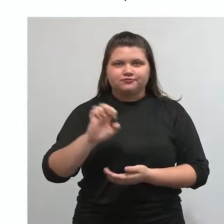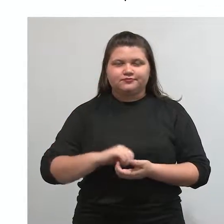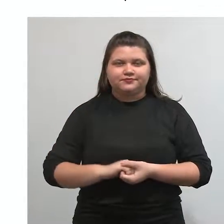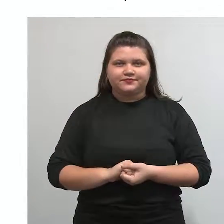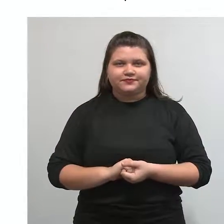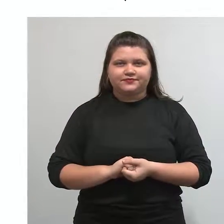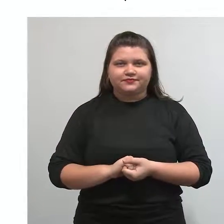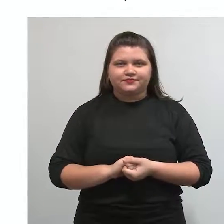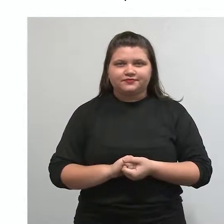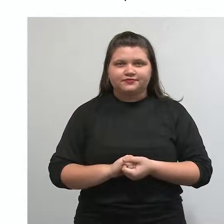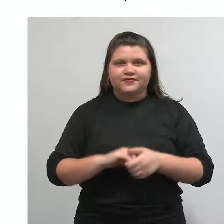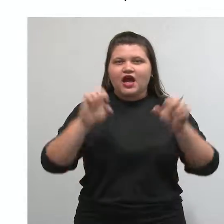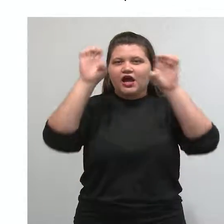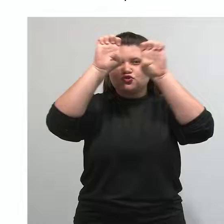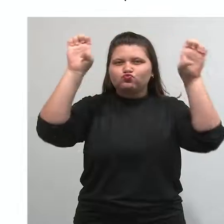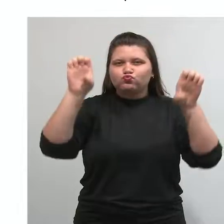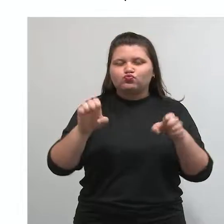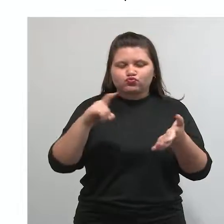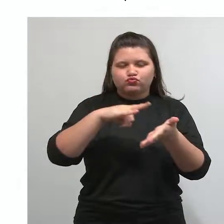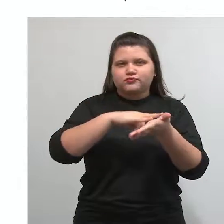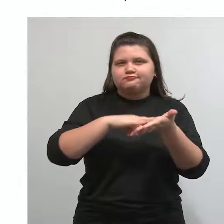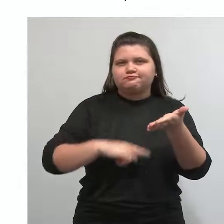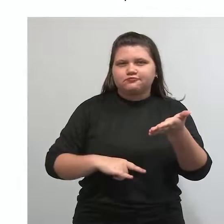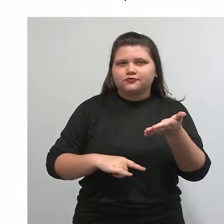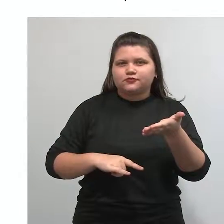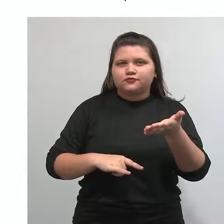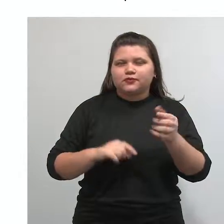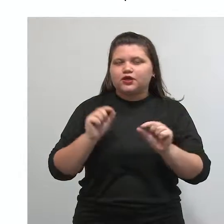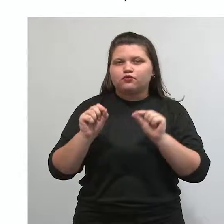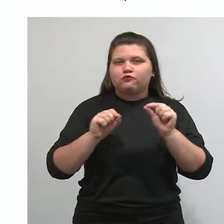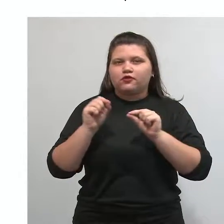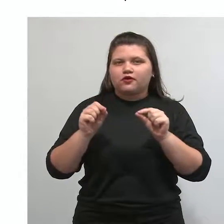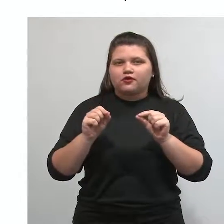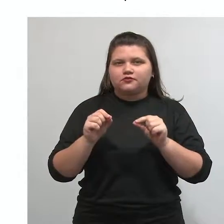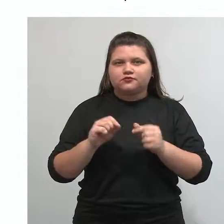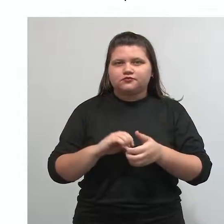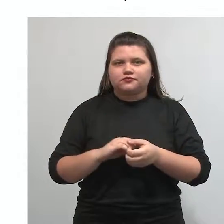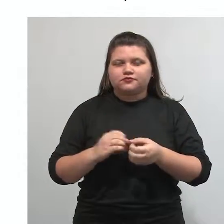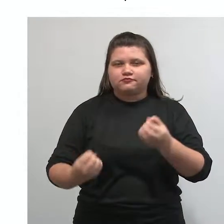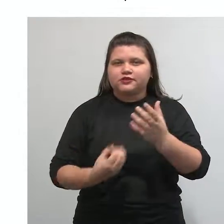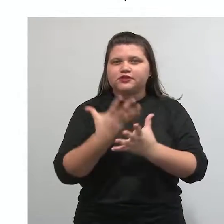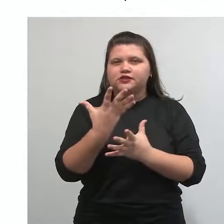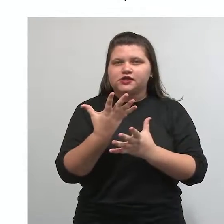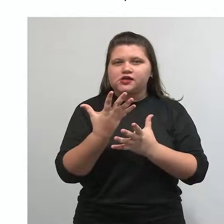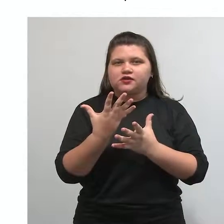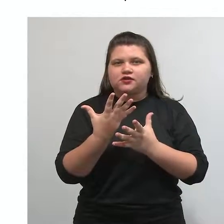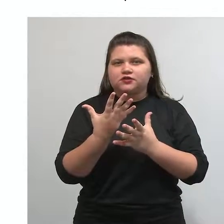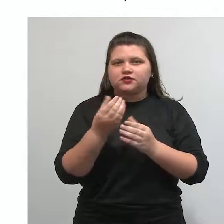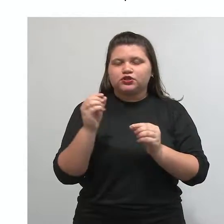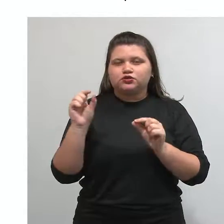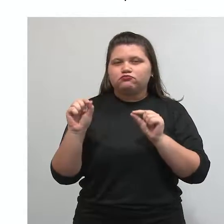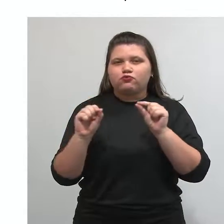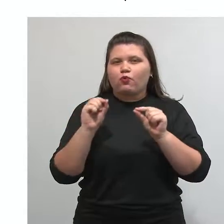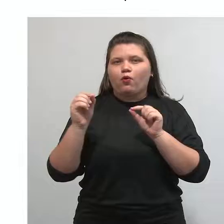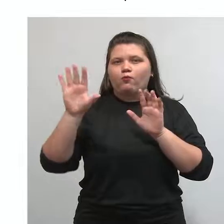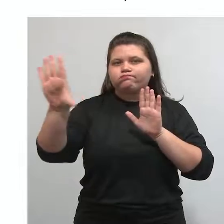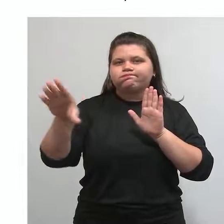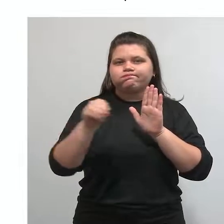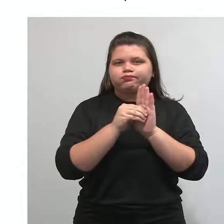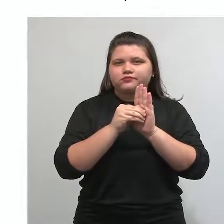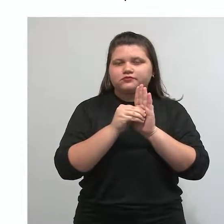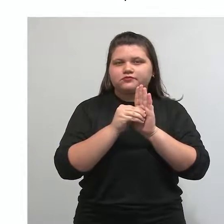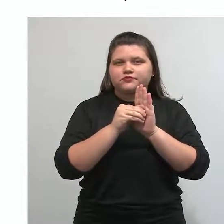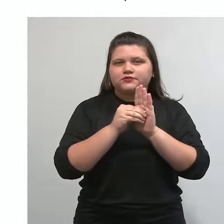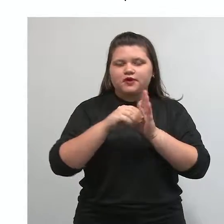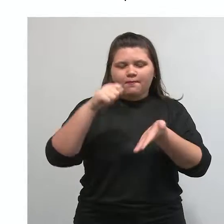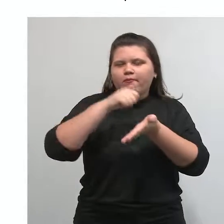O corpo desse documento, ele foi elaborado para ser um modelo para que você redija ou para que